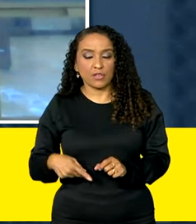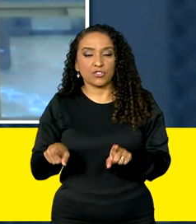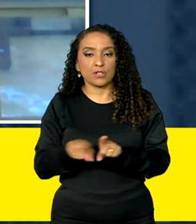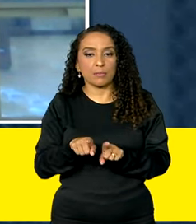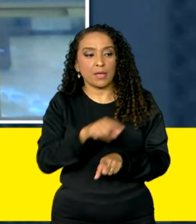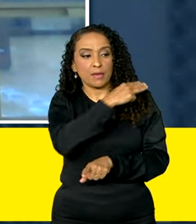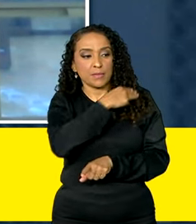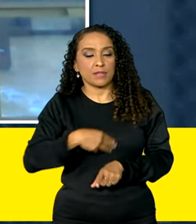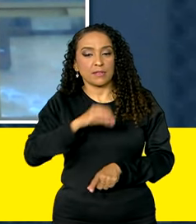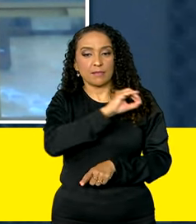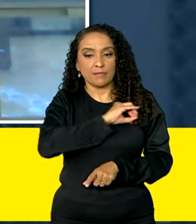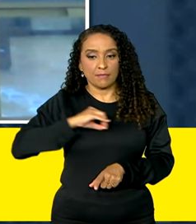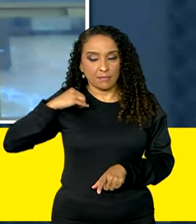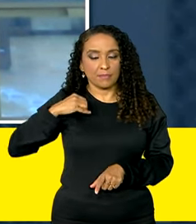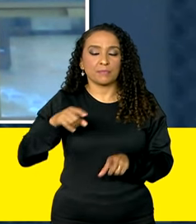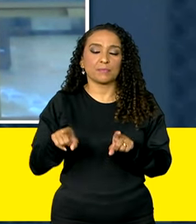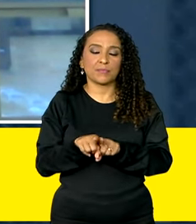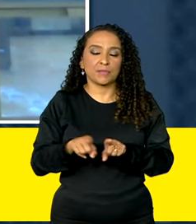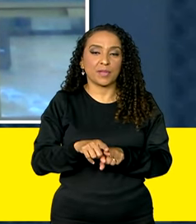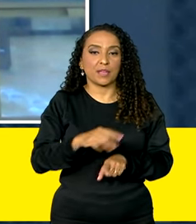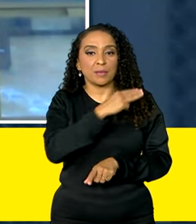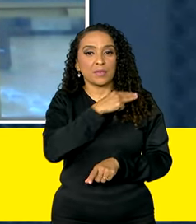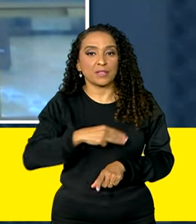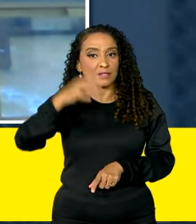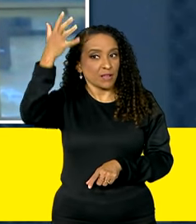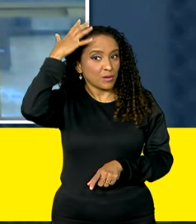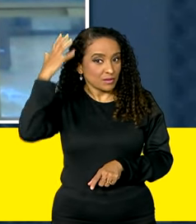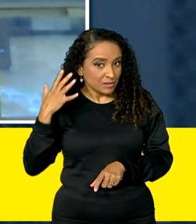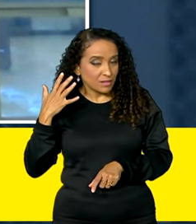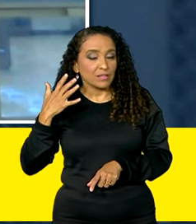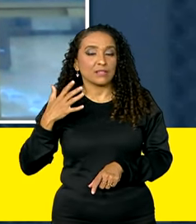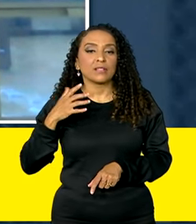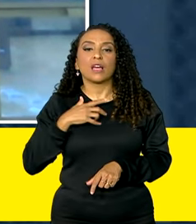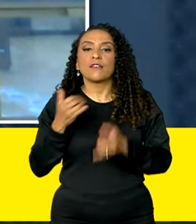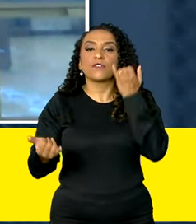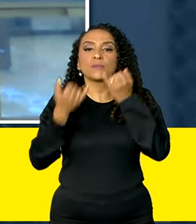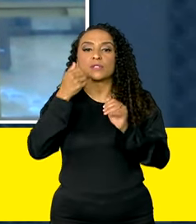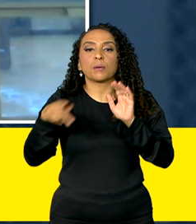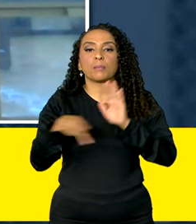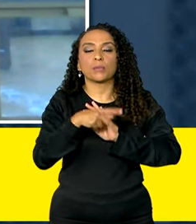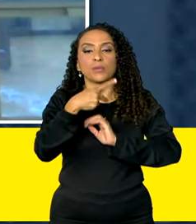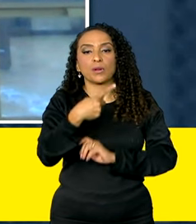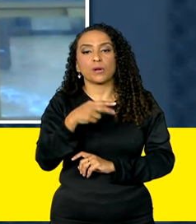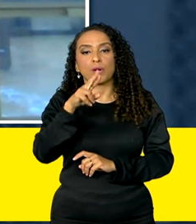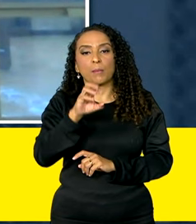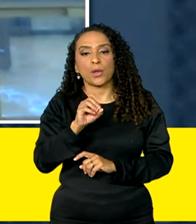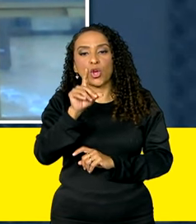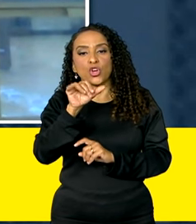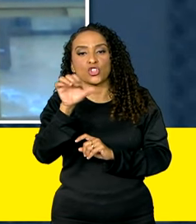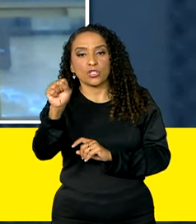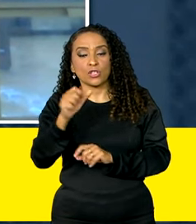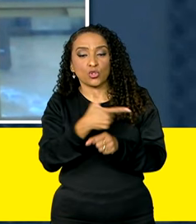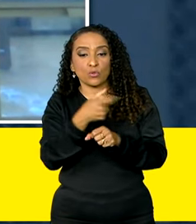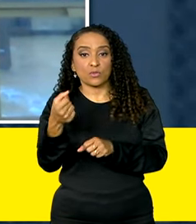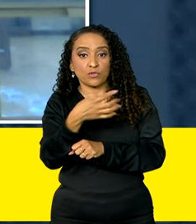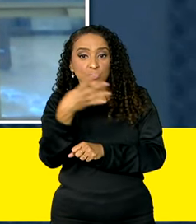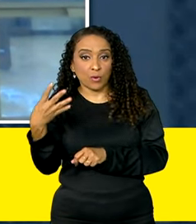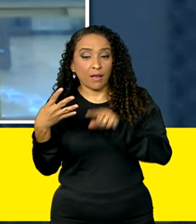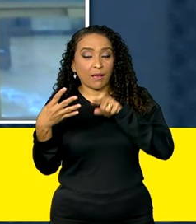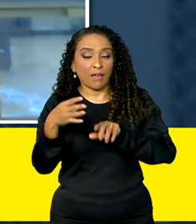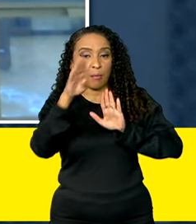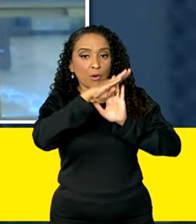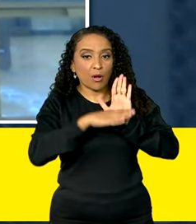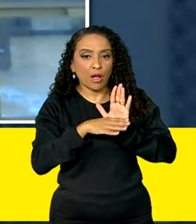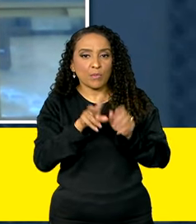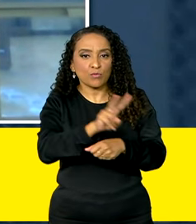Marina, ministra Luciana do MCTI, foram os dados do PRODES 2024, que é o programa